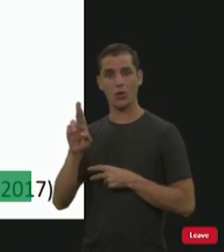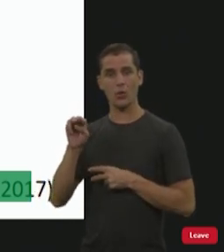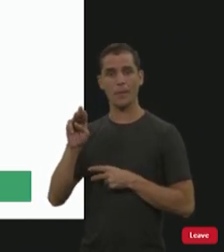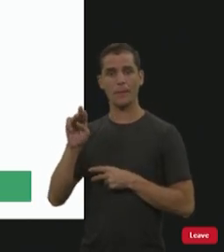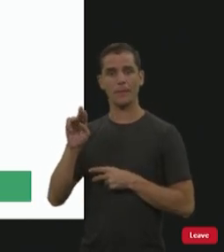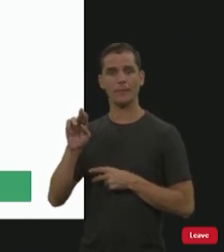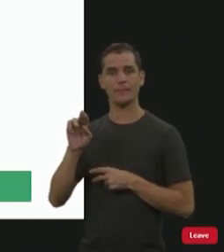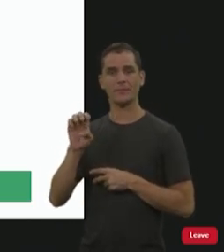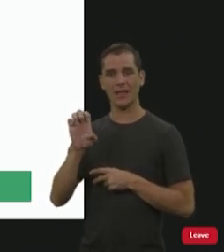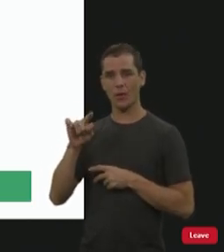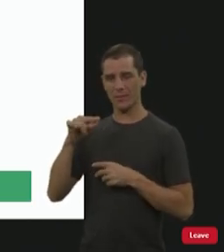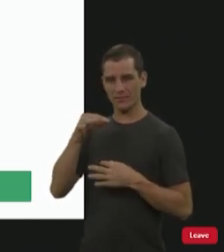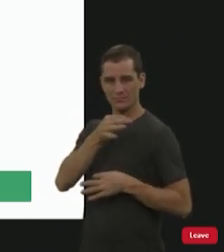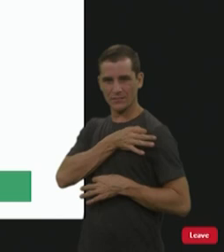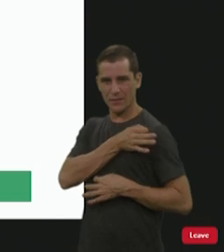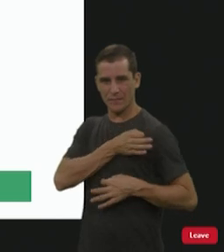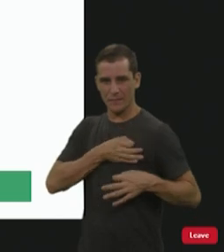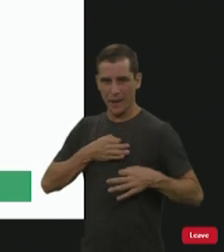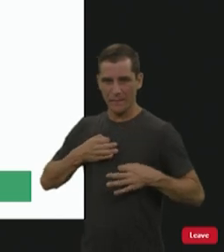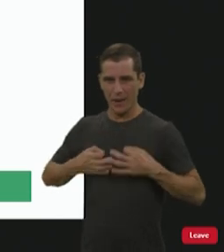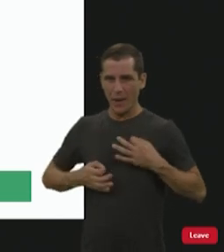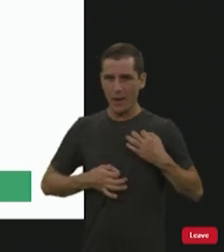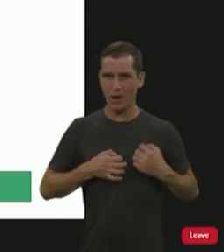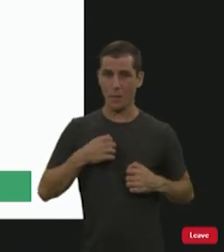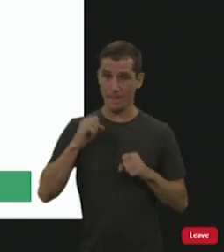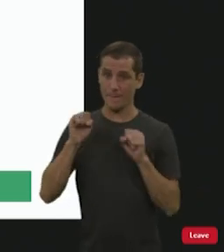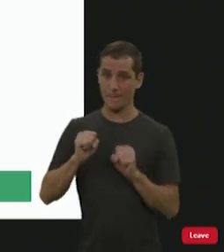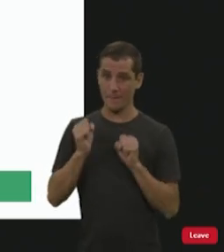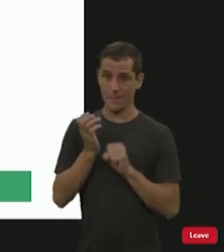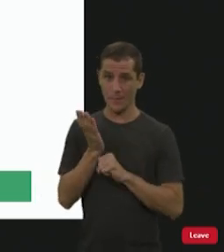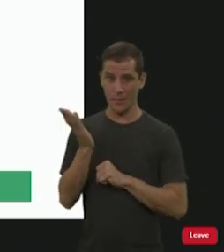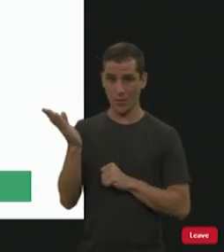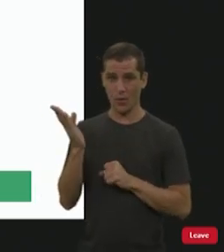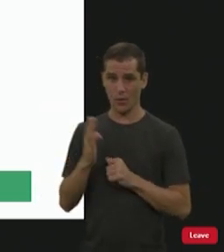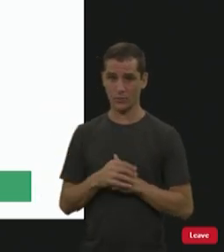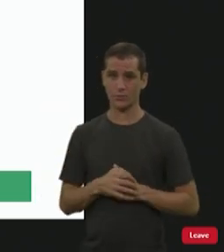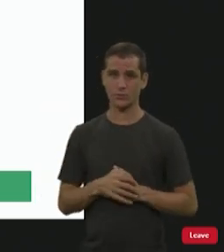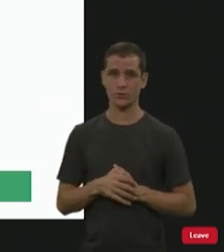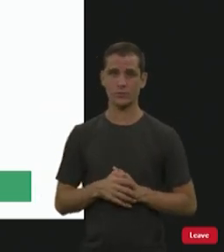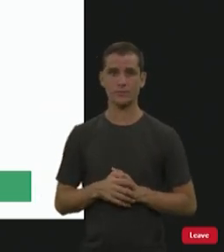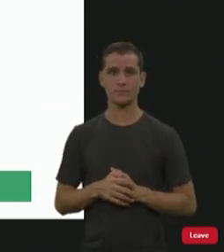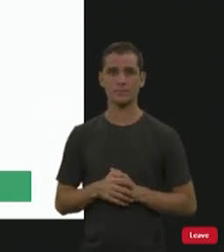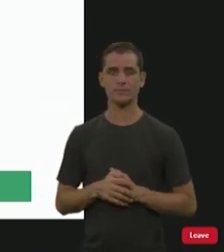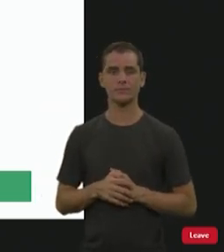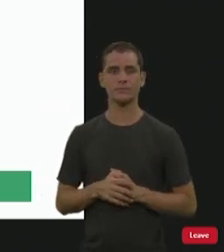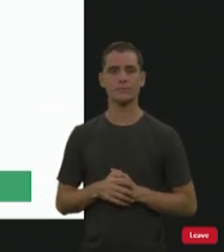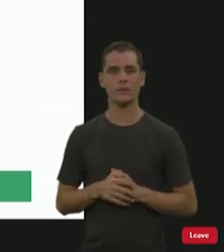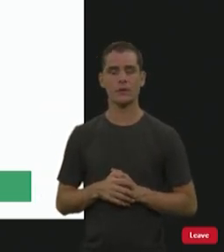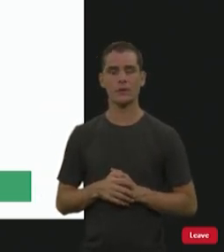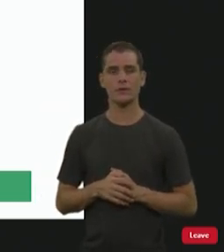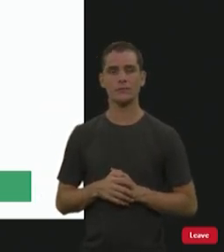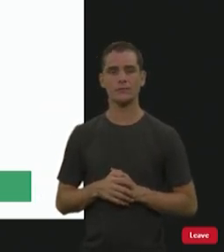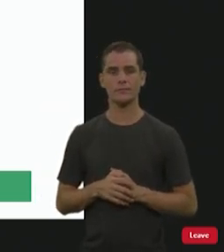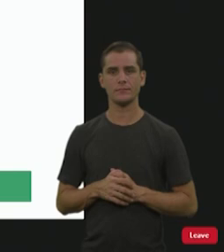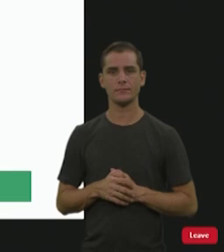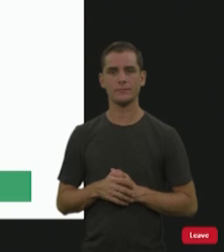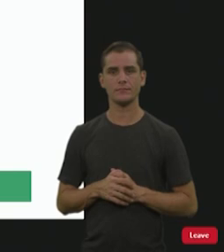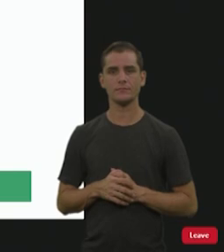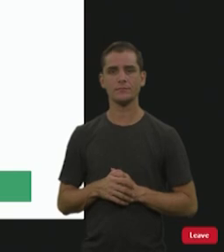E a presença de acantose níquens em um paciente e aqui os